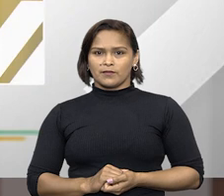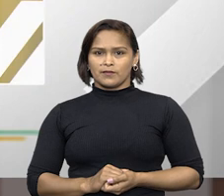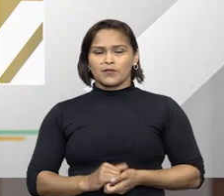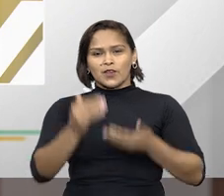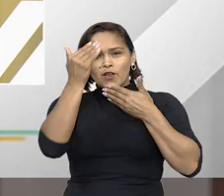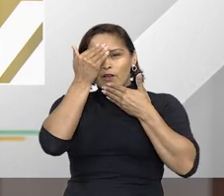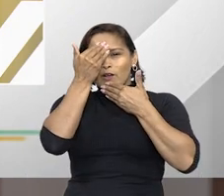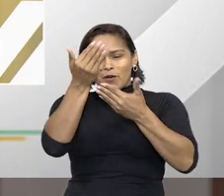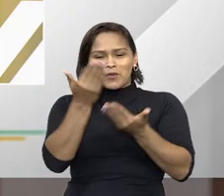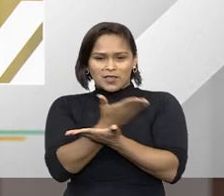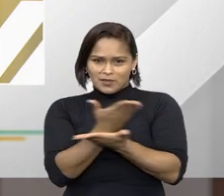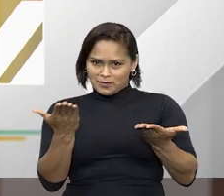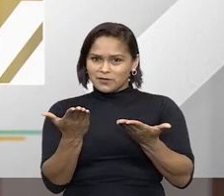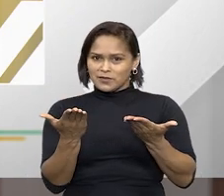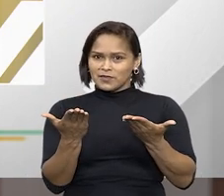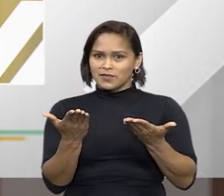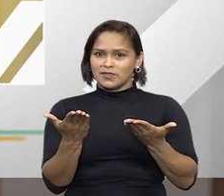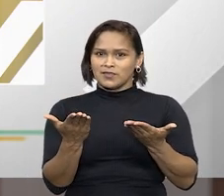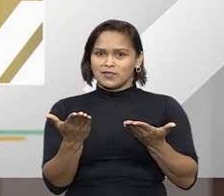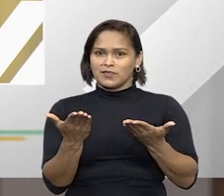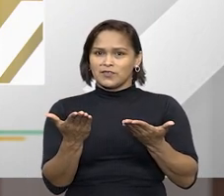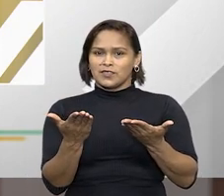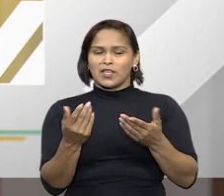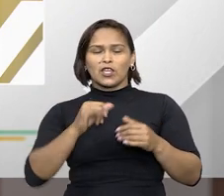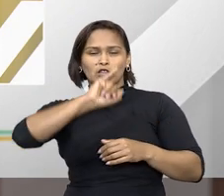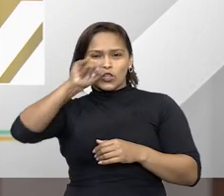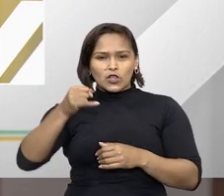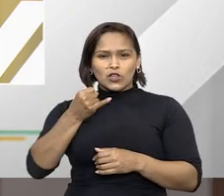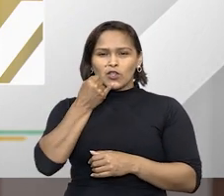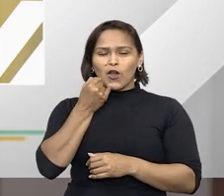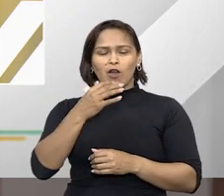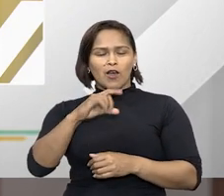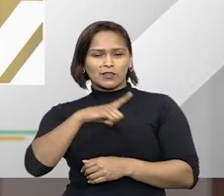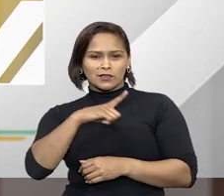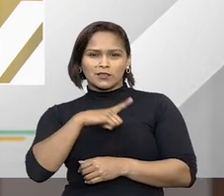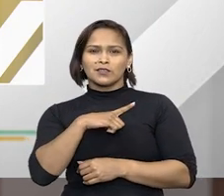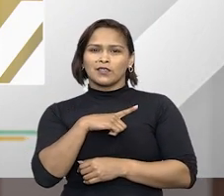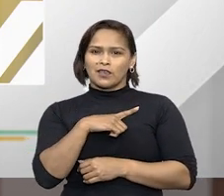Muito obrigado a vocês e todas as oportunidades.